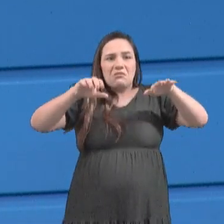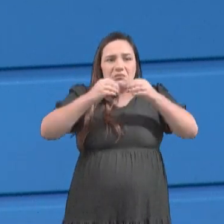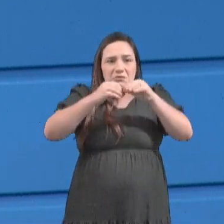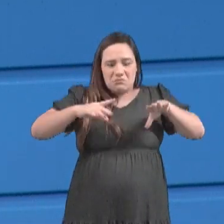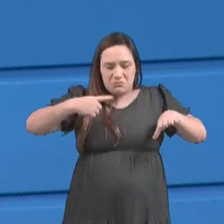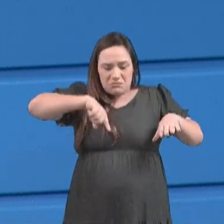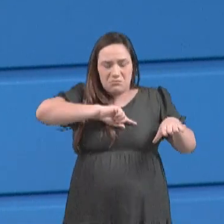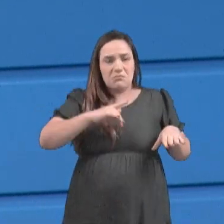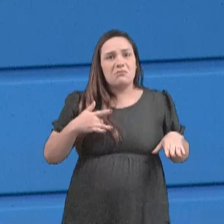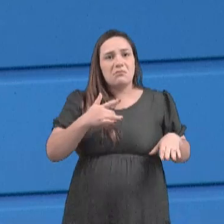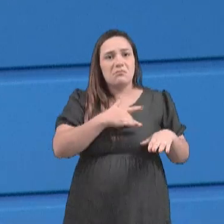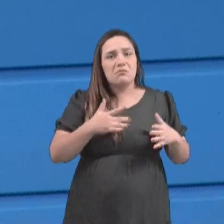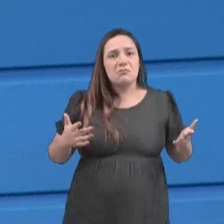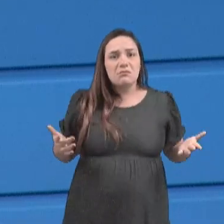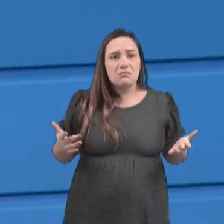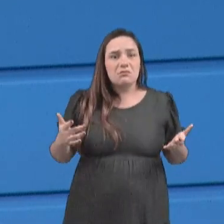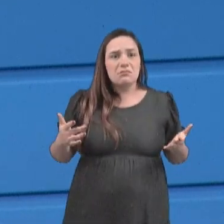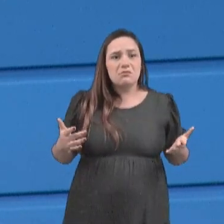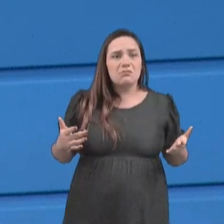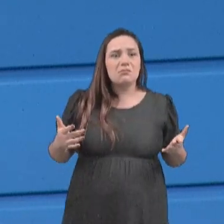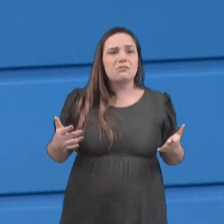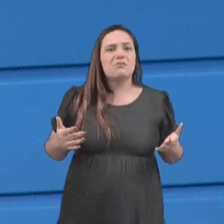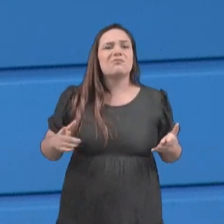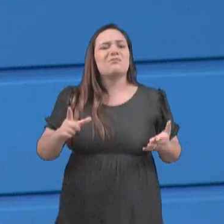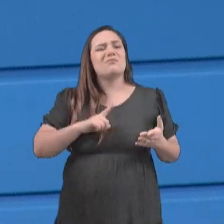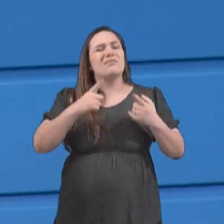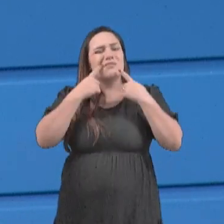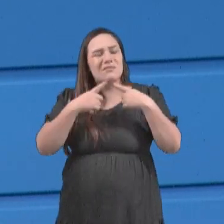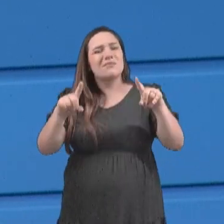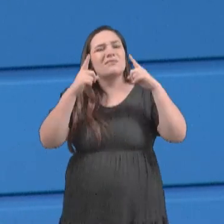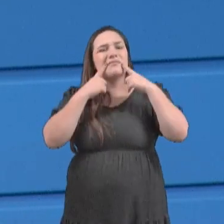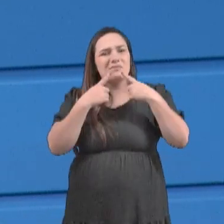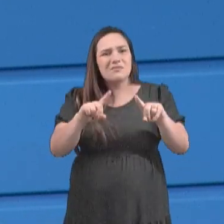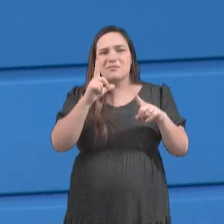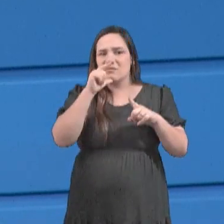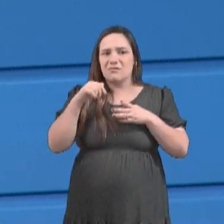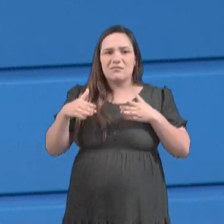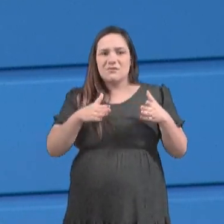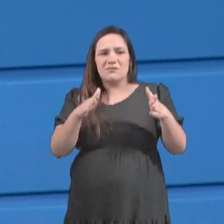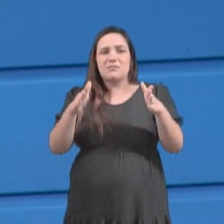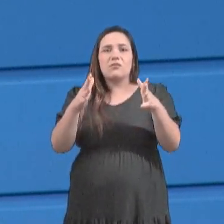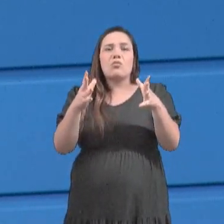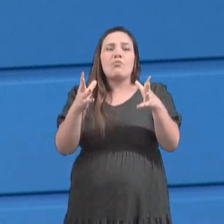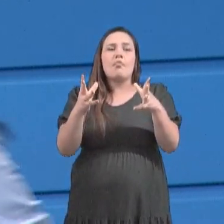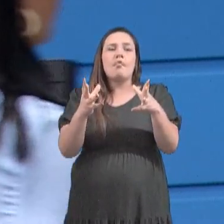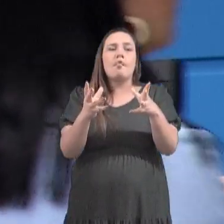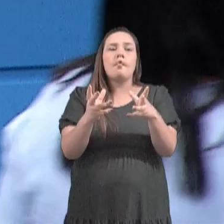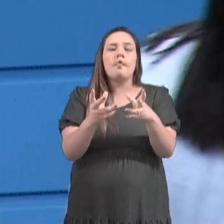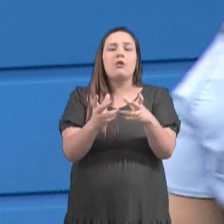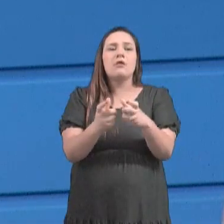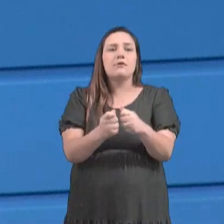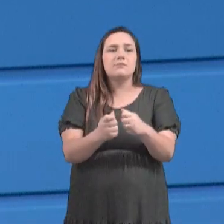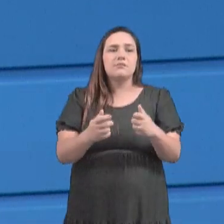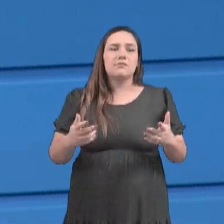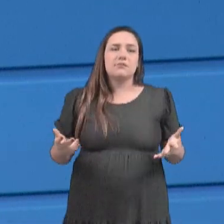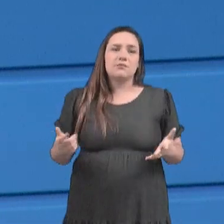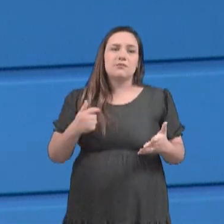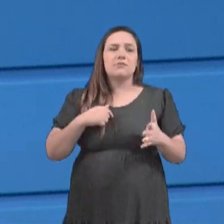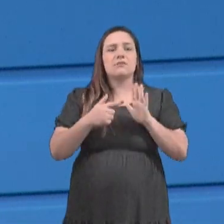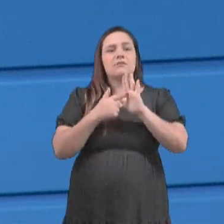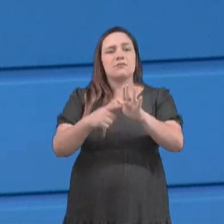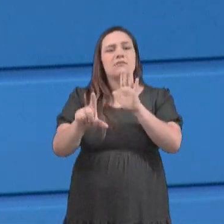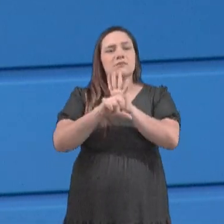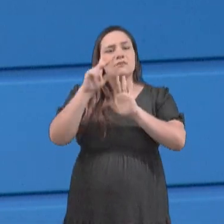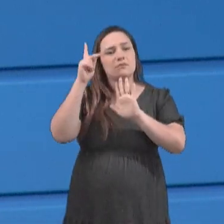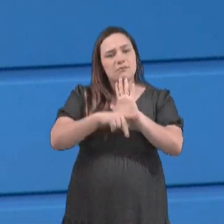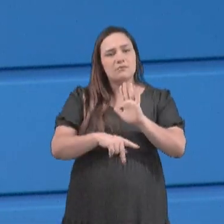nossa saúde, nós estamos vendo reclamações a todo momento dos rios que estão secando, e eu estou apresentando, inclusive, projetos de lei